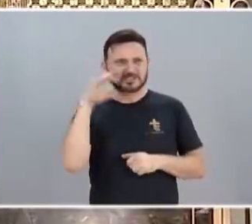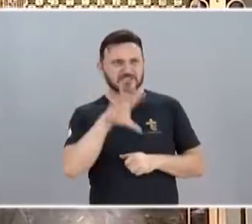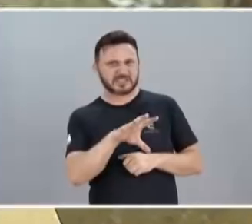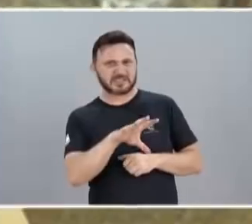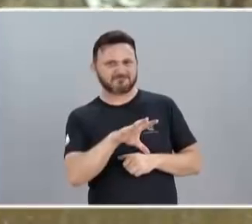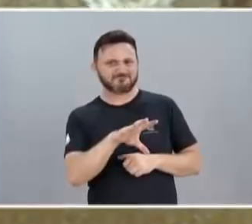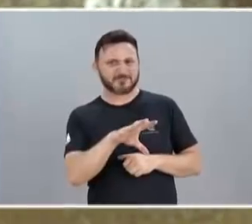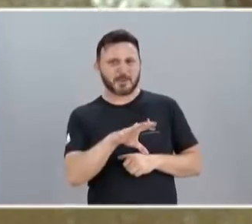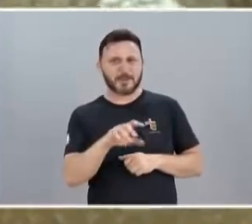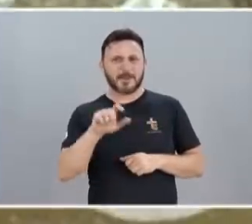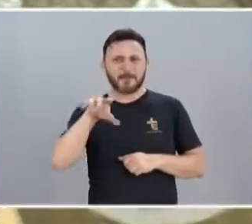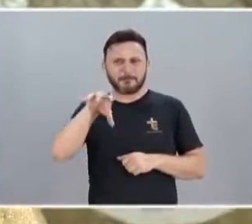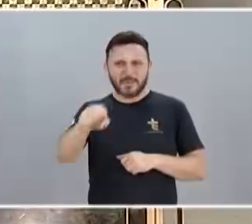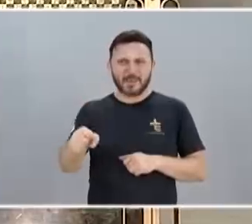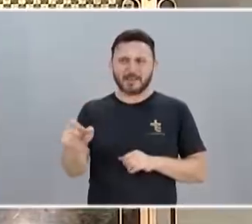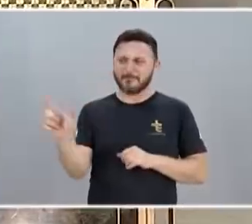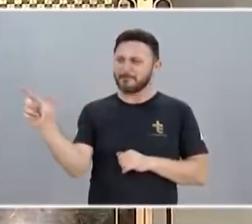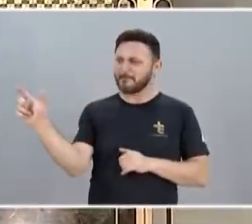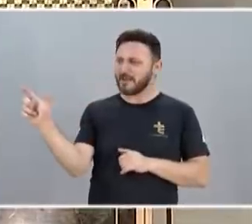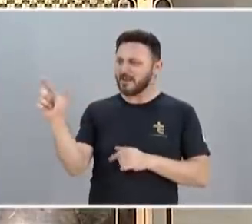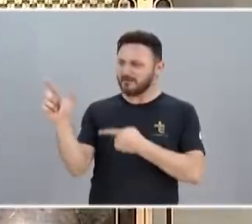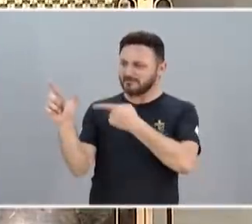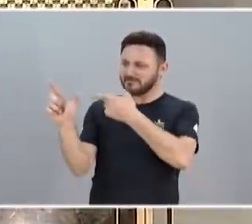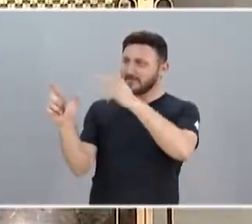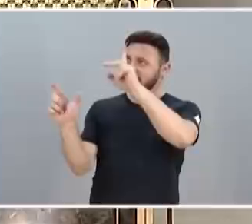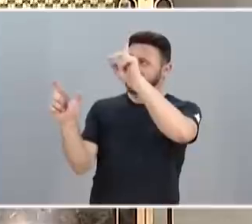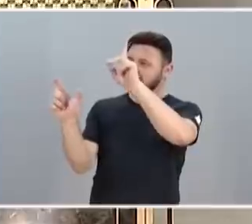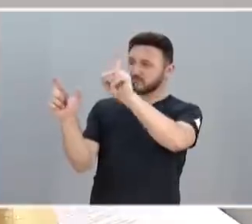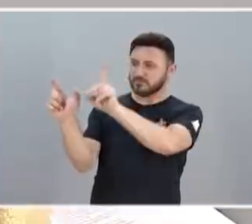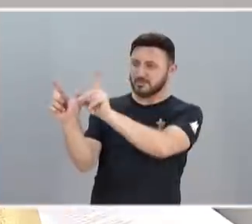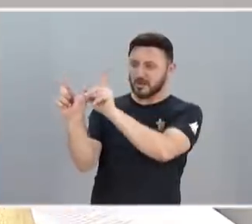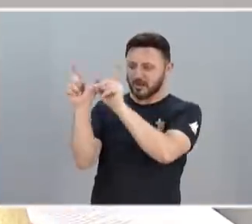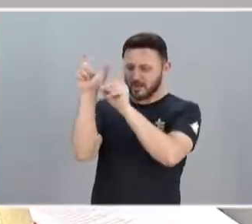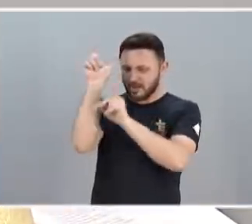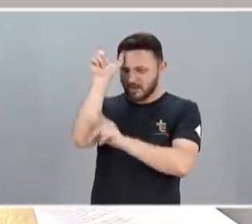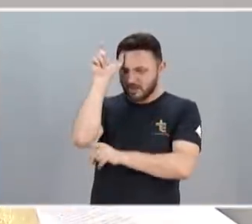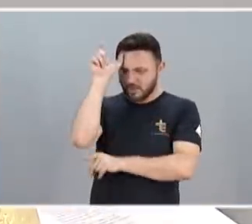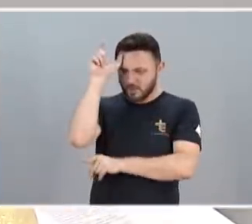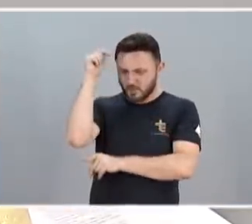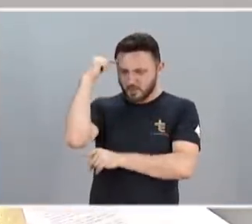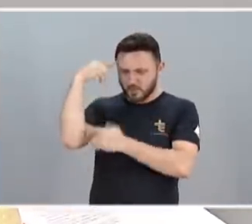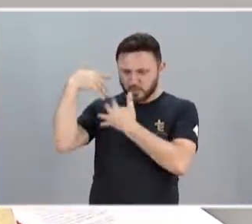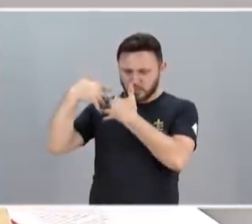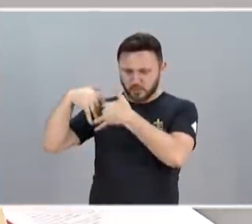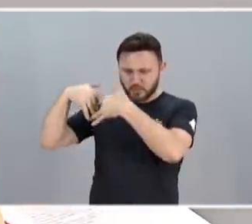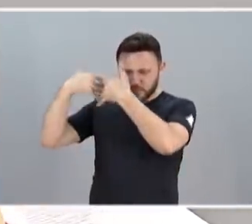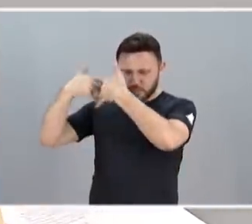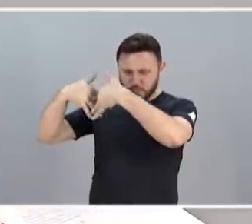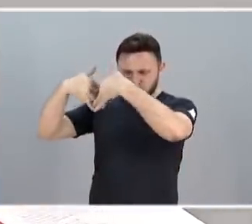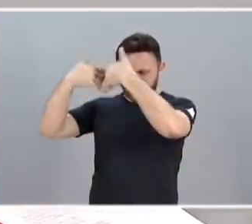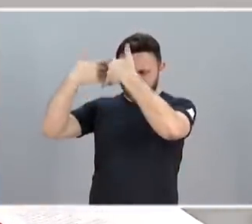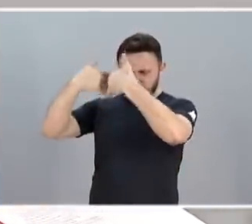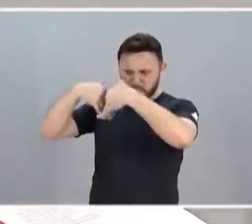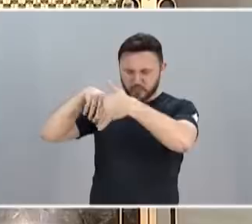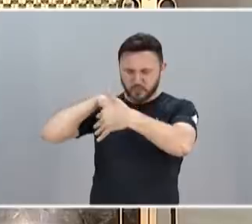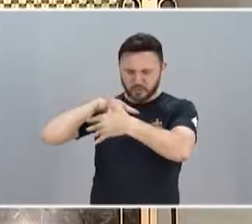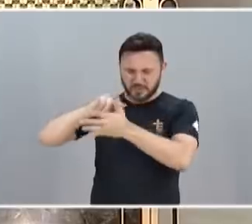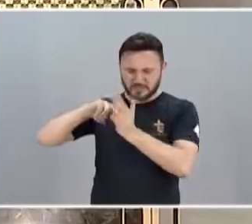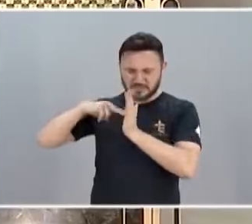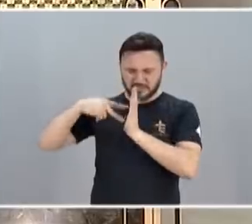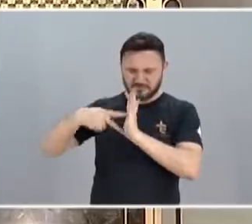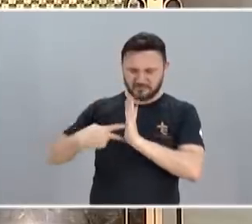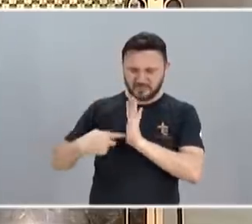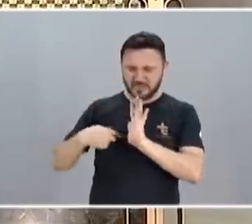pega a palavra de Deus, eu pego a palavra de Deus e fico aqui ó, o que é que está por trás dessa palavra? Eu tenho que